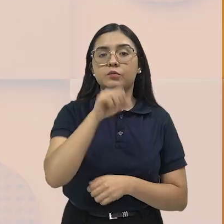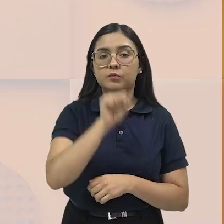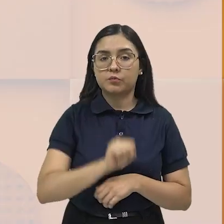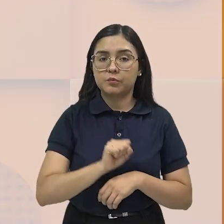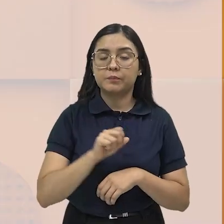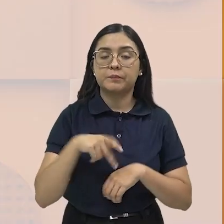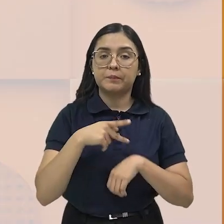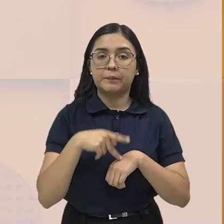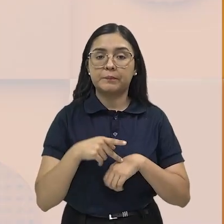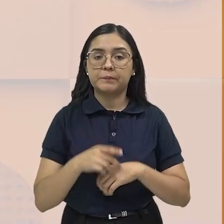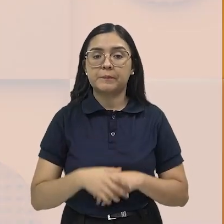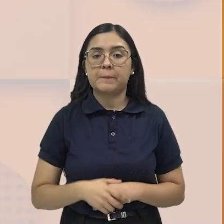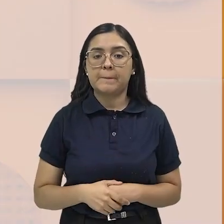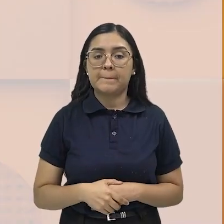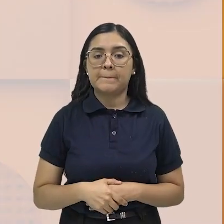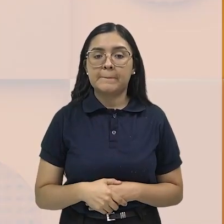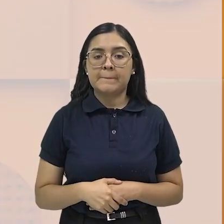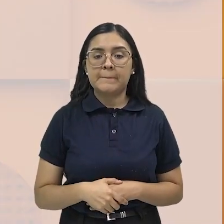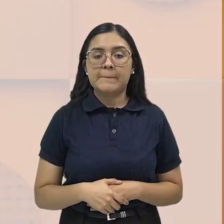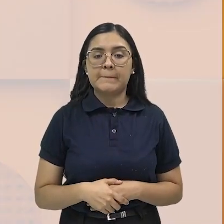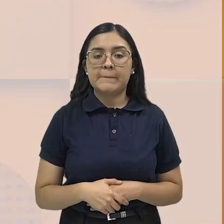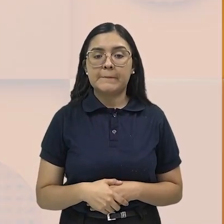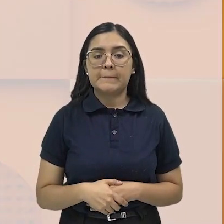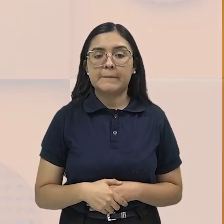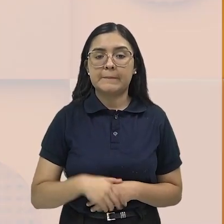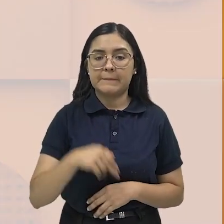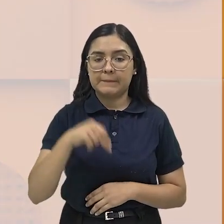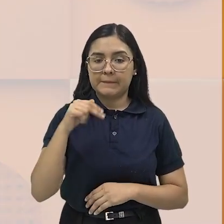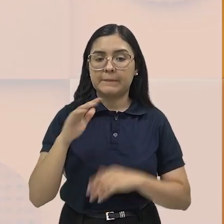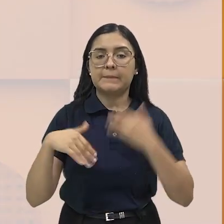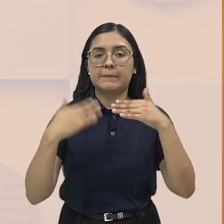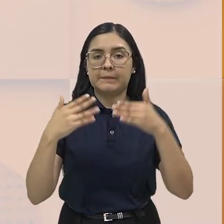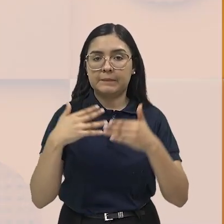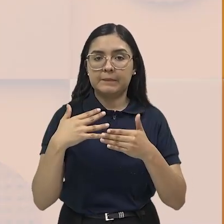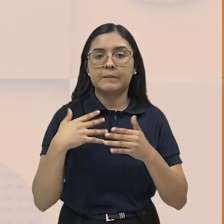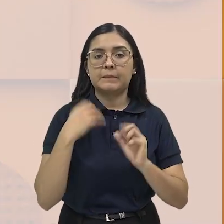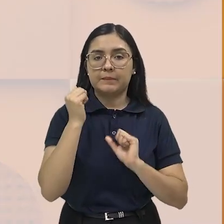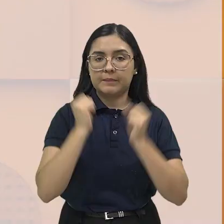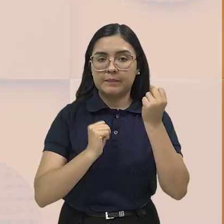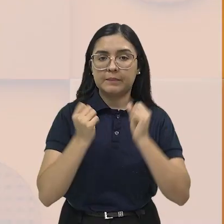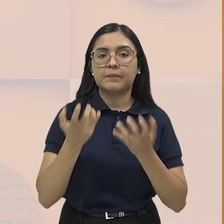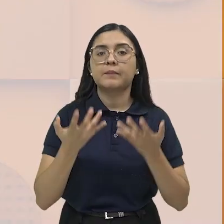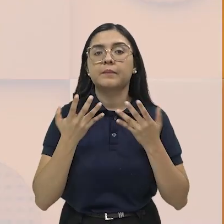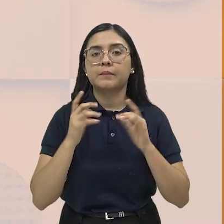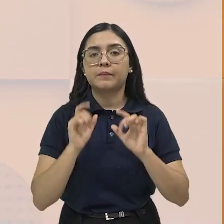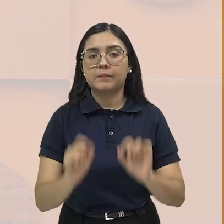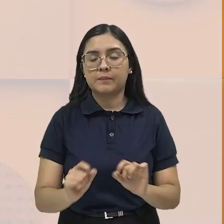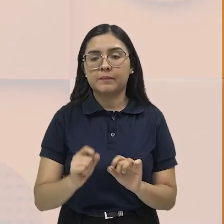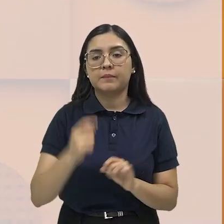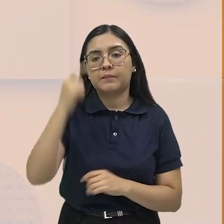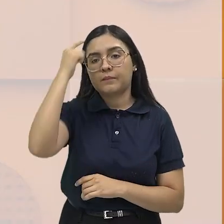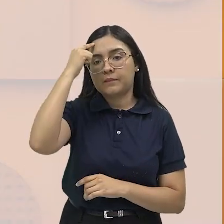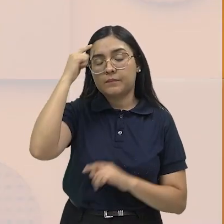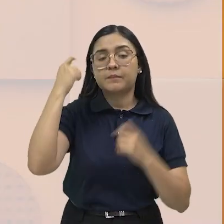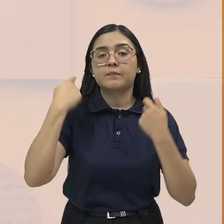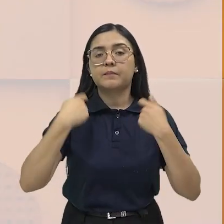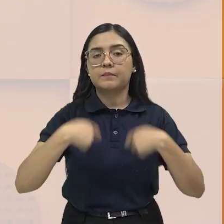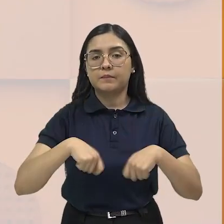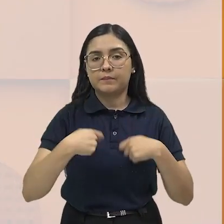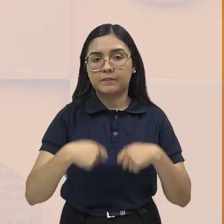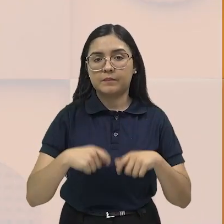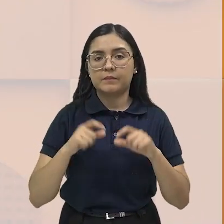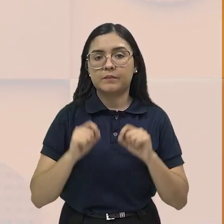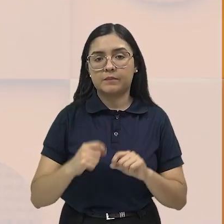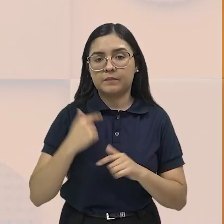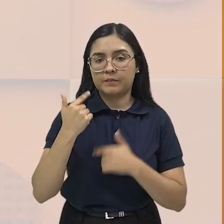que eram estados do norte, perdão, que eram mais desenvolvidos industrialmente, eles buscavam ali a ideia de que era necessário que a